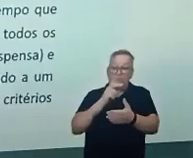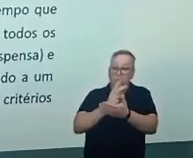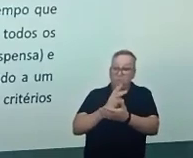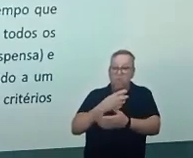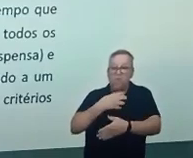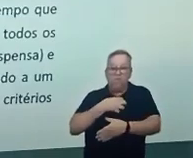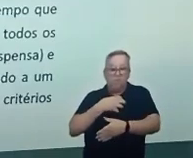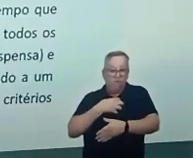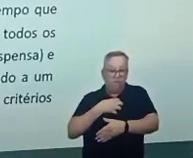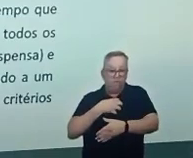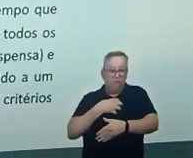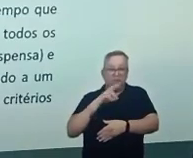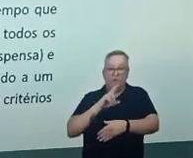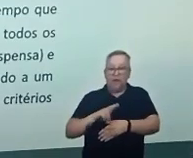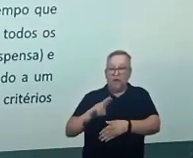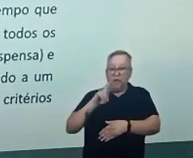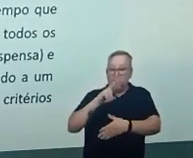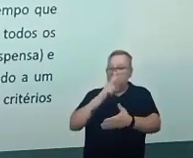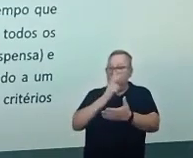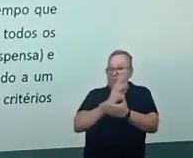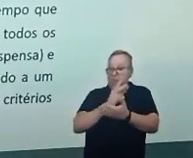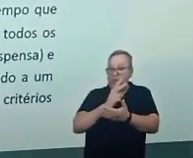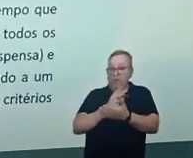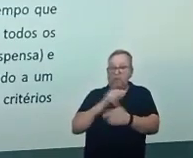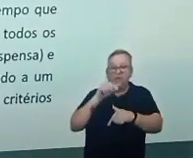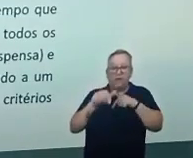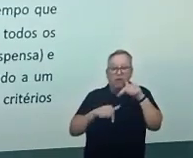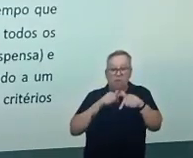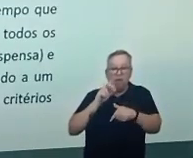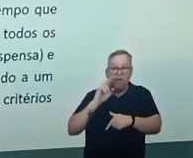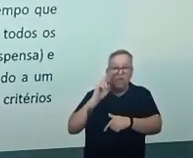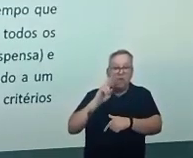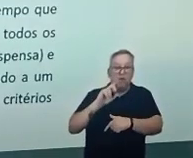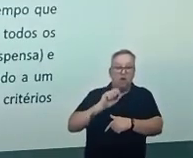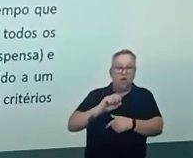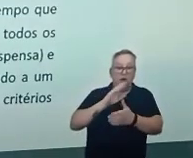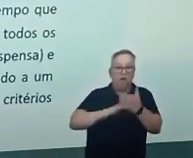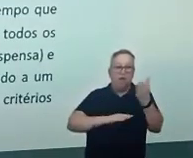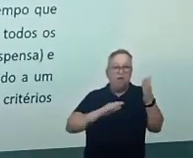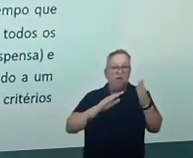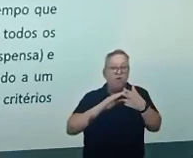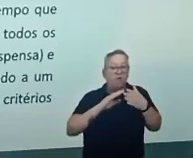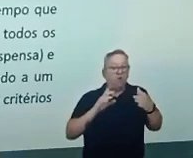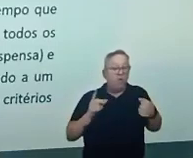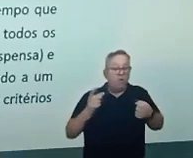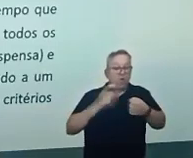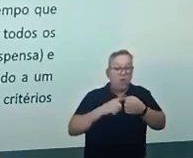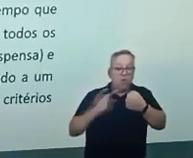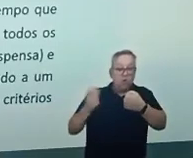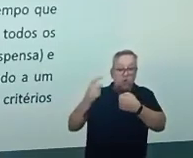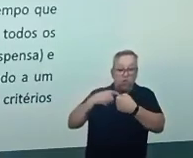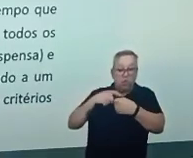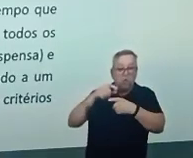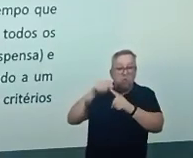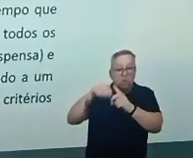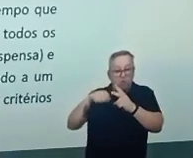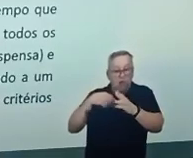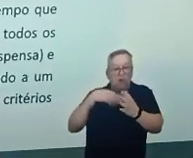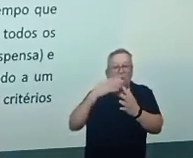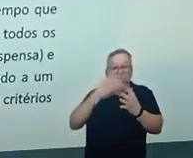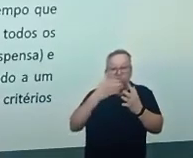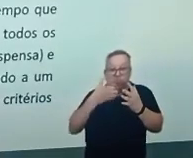critério do cargo, a gente utiliza o mesmo campo de atuação, considerando todos os vínculos, mesmo que